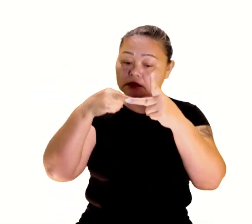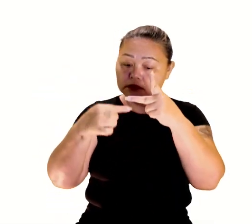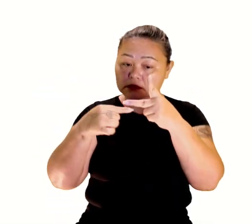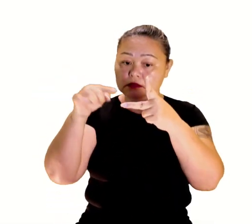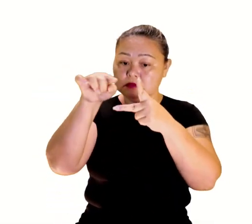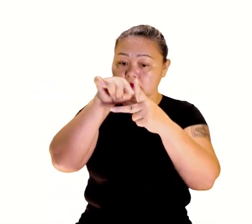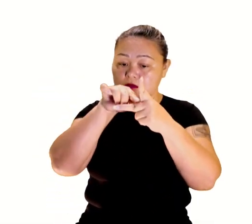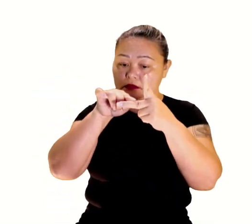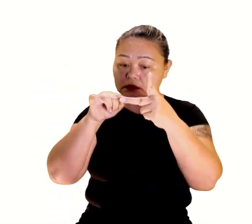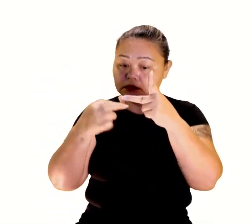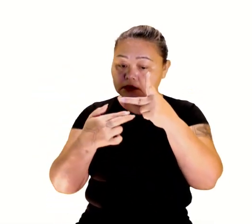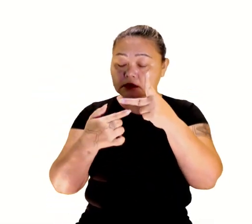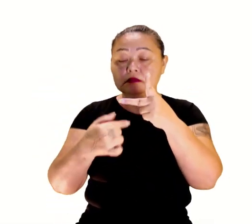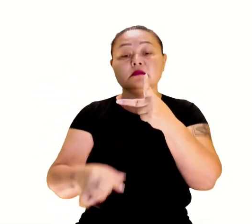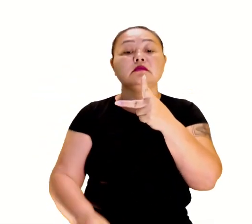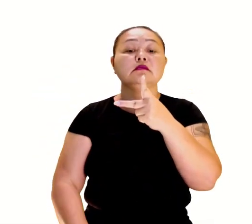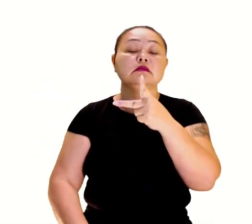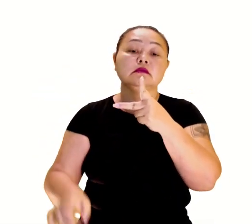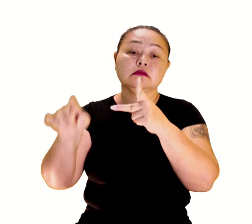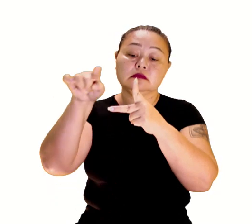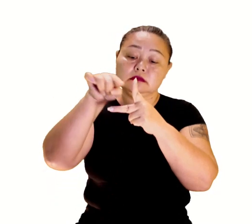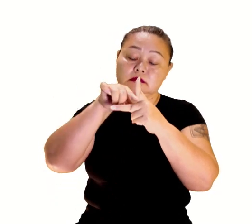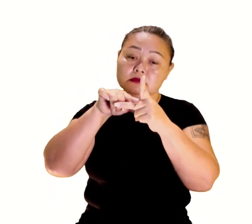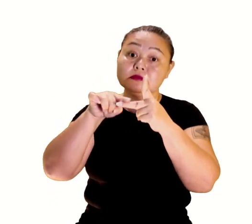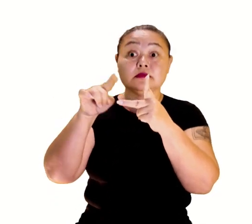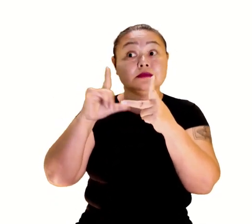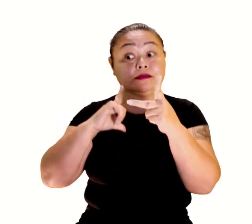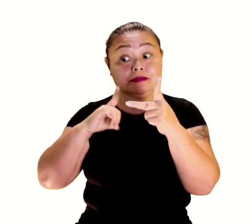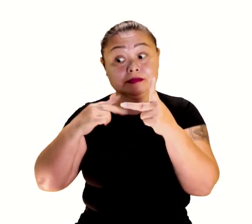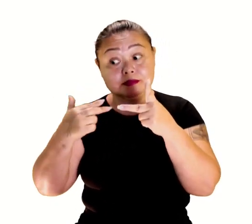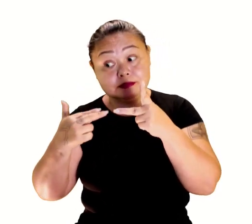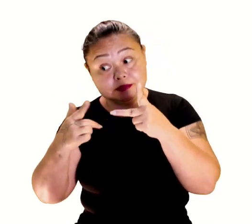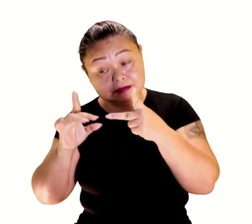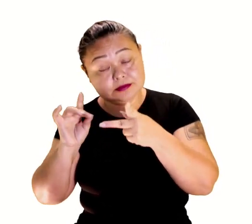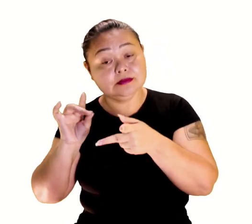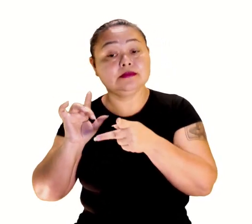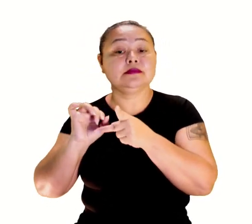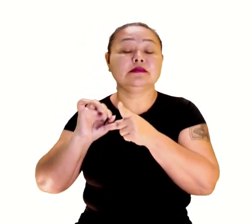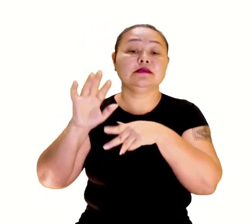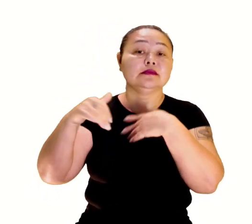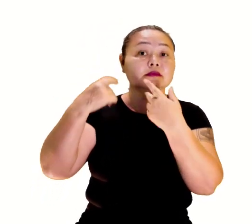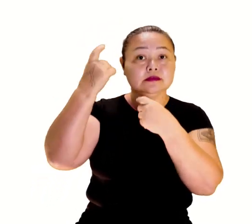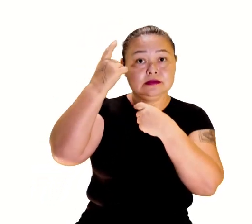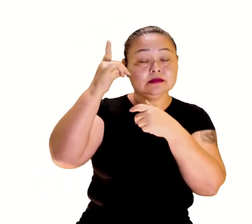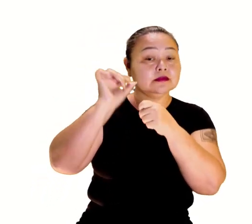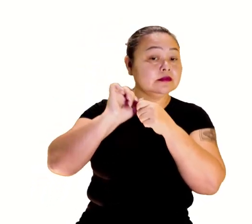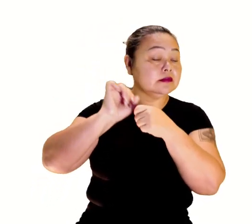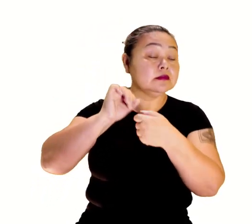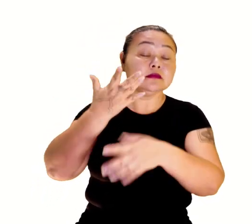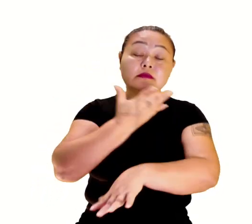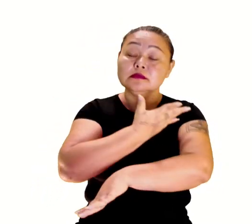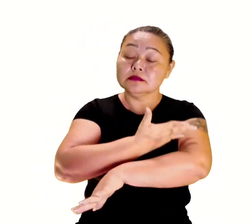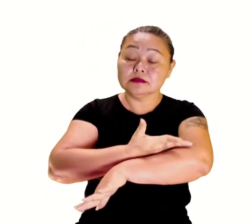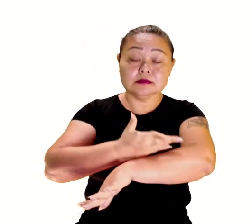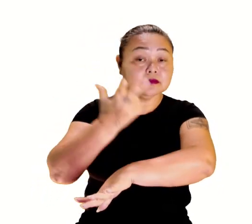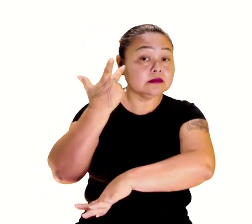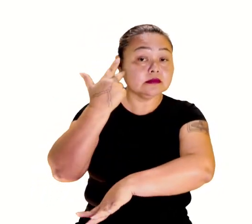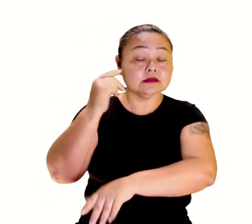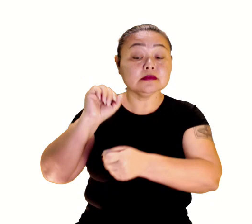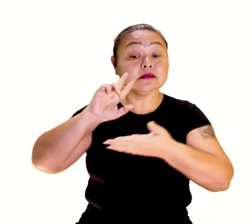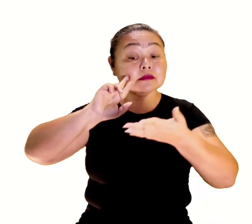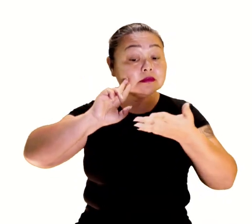gente tem a tendência de colocar o igual, tá? Isso é verdade. Isso, não se preocupem, tá? É natural que você, ao